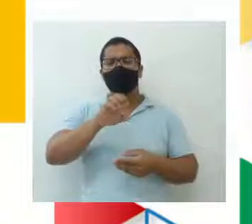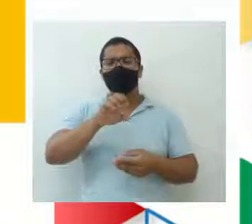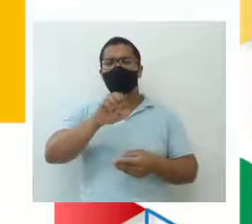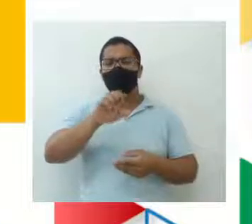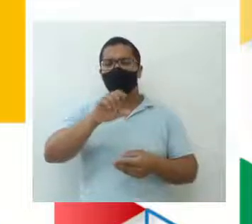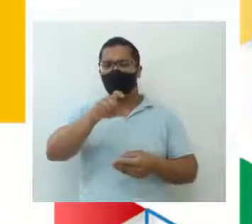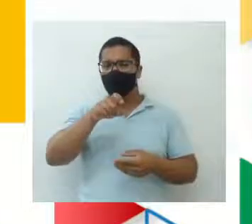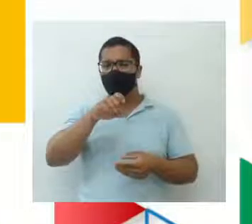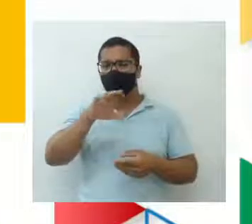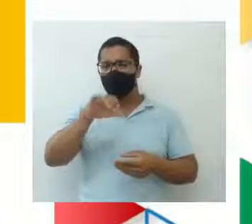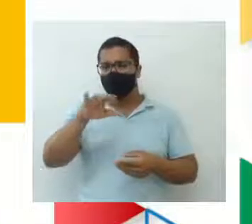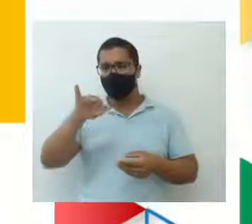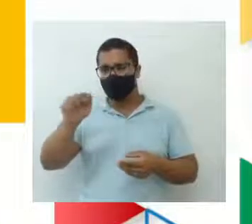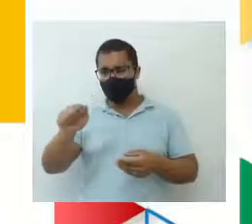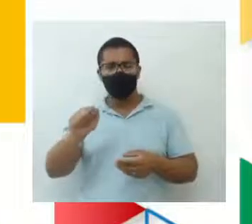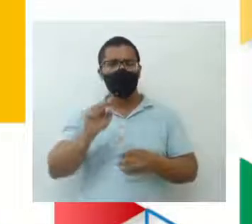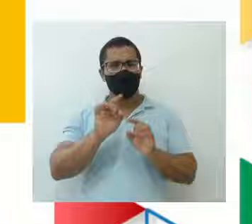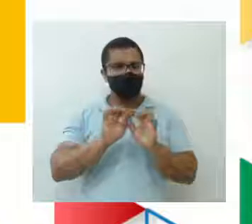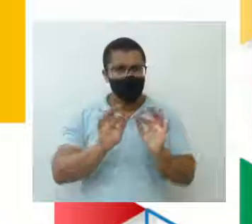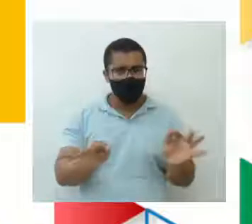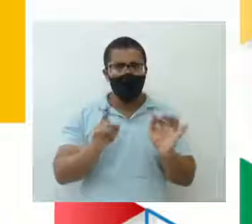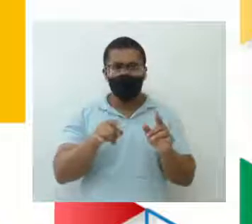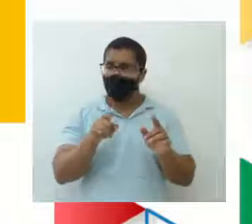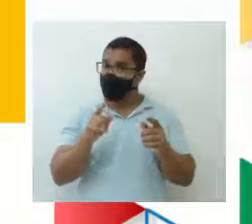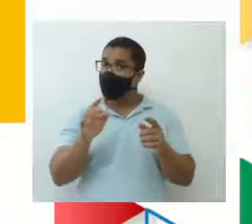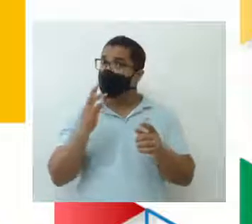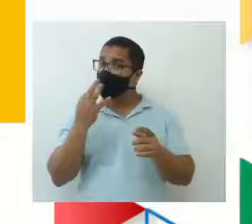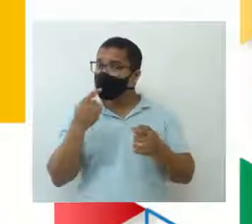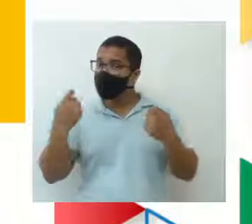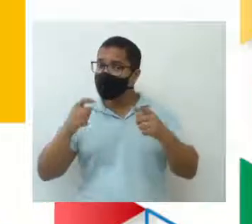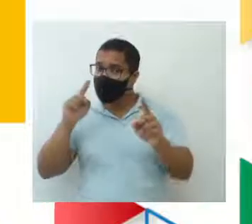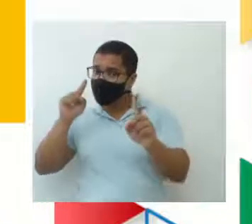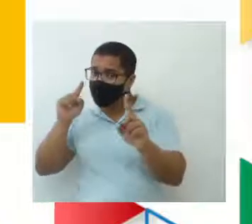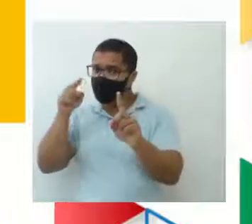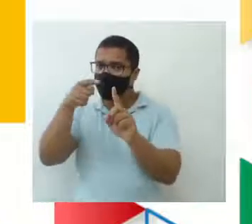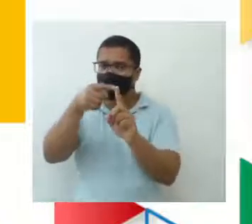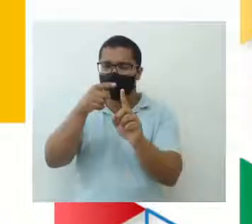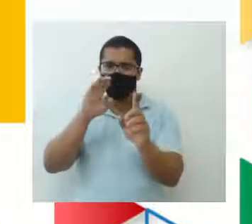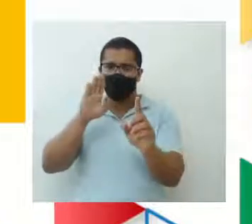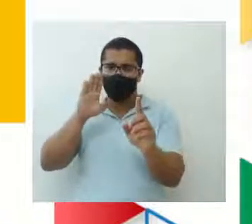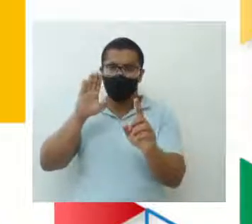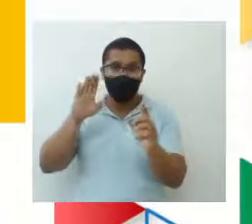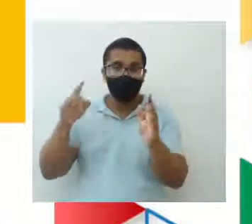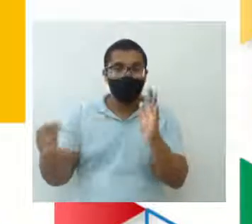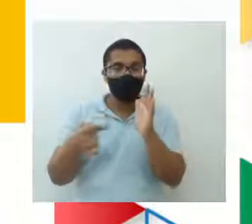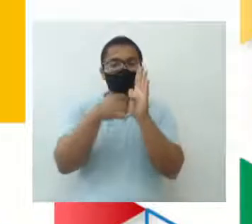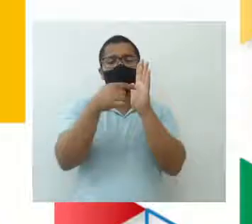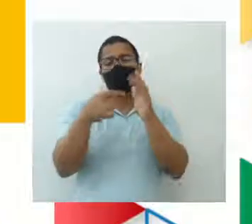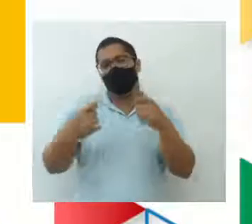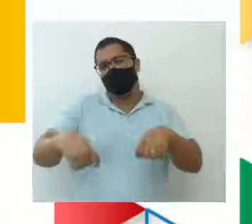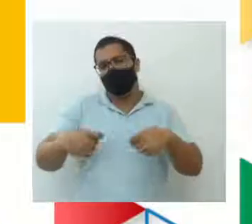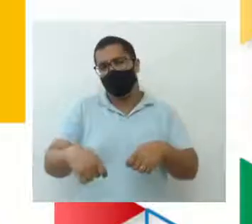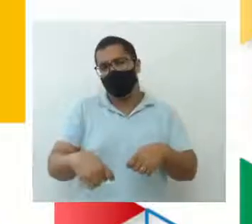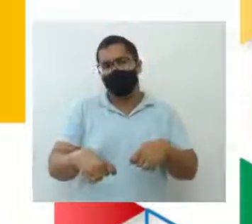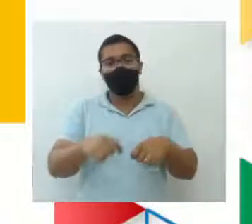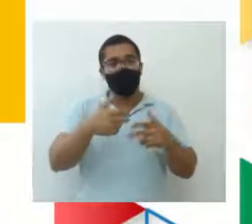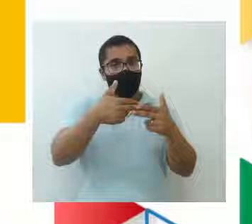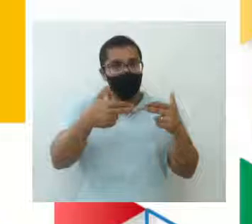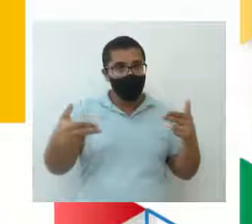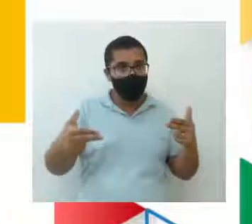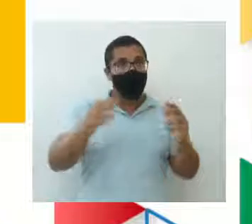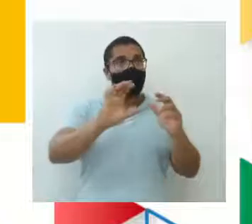conhecimento possui o quê? Uma intencionalidade. O que Russell queria dizer é que, vamos lá, os fenômenos